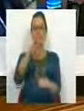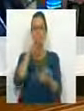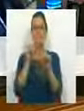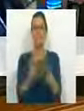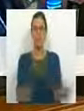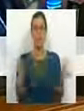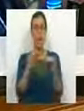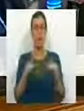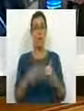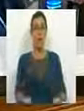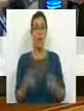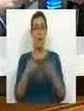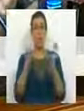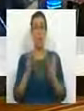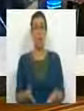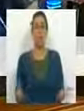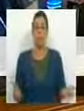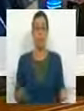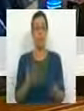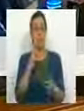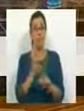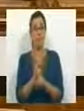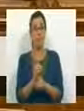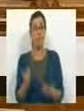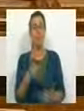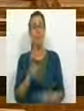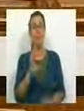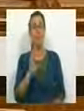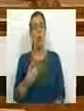do Governo. Há novas fases de investimento que são necessárias. Muito obrigada, Sr. Deputado. Sr. Deputado Odete João.